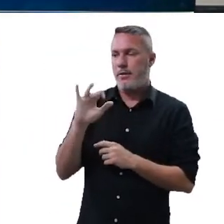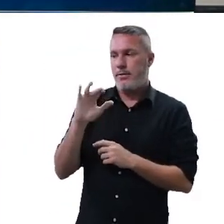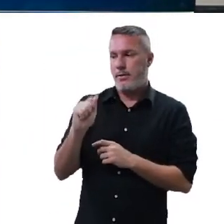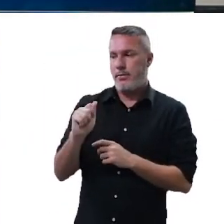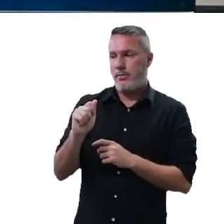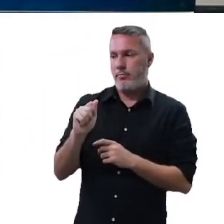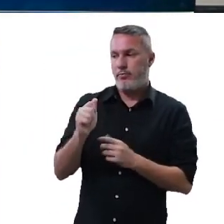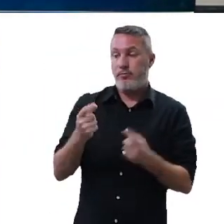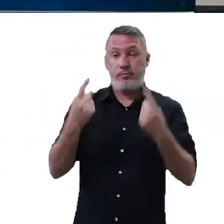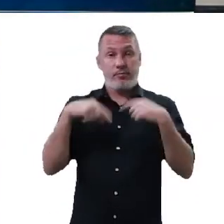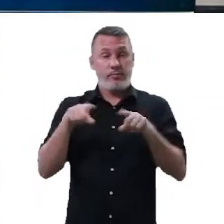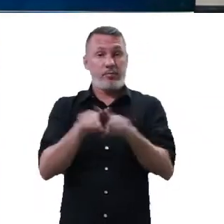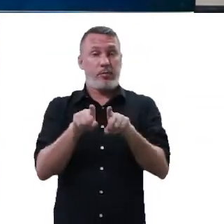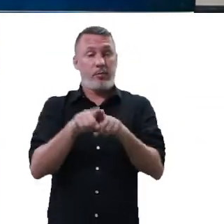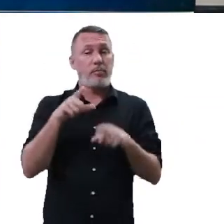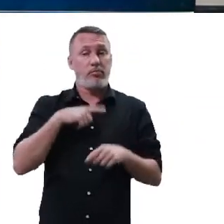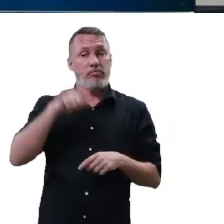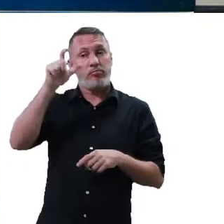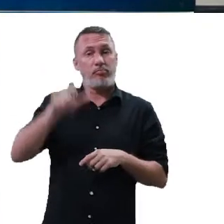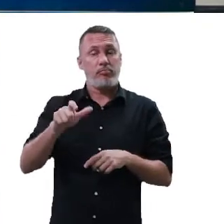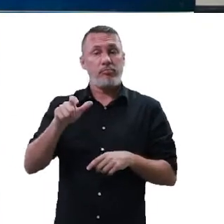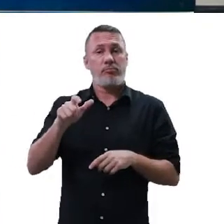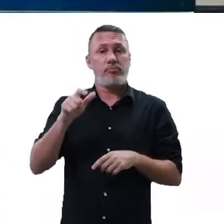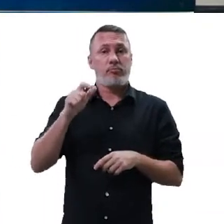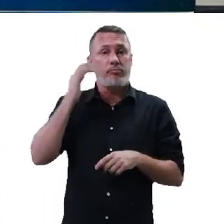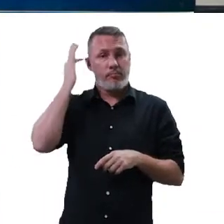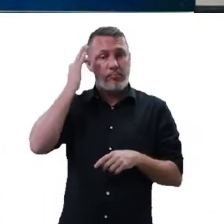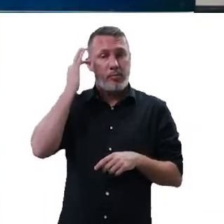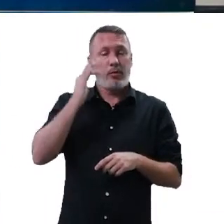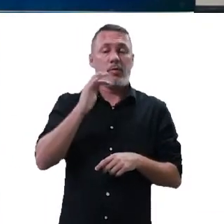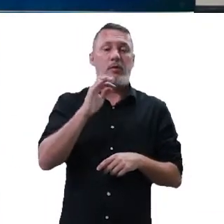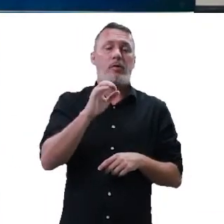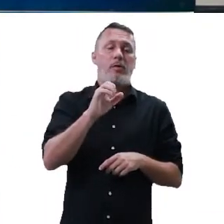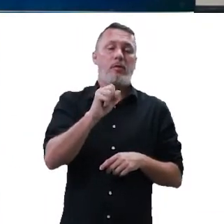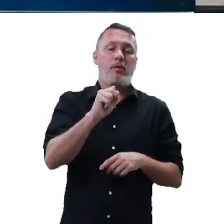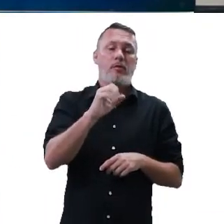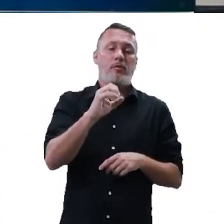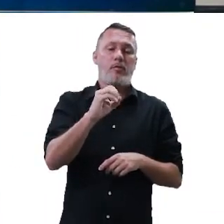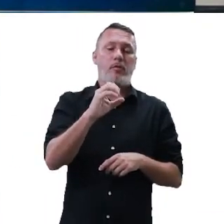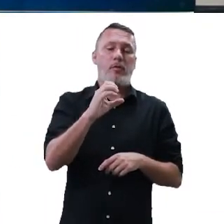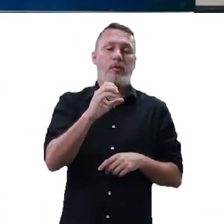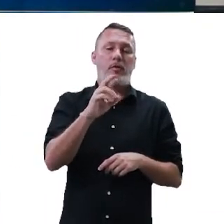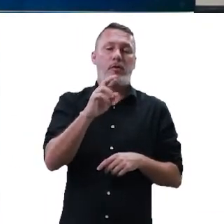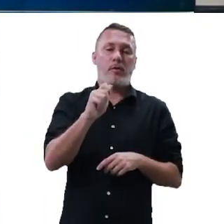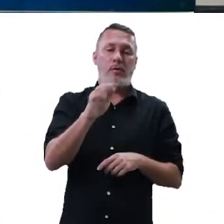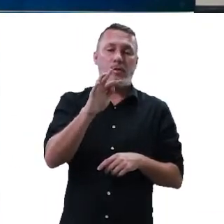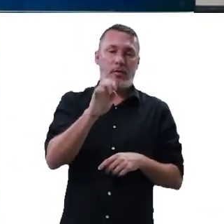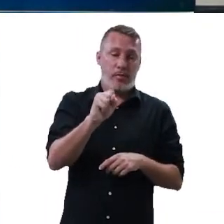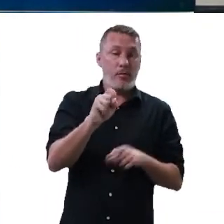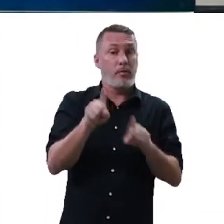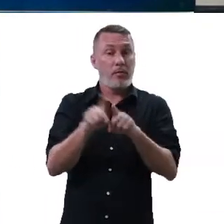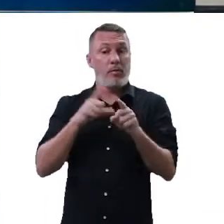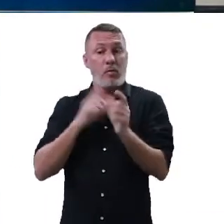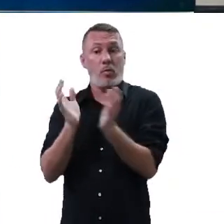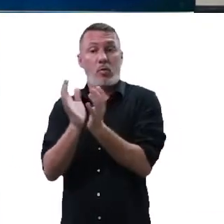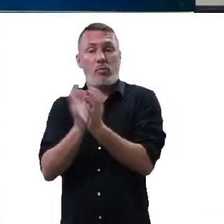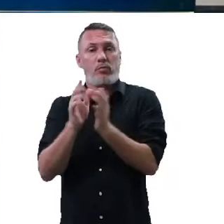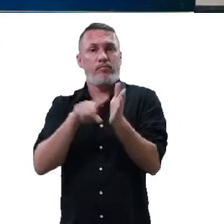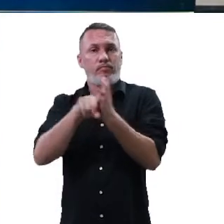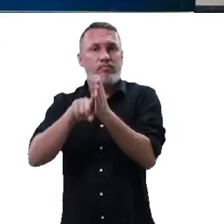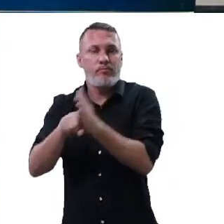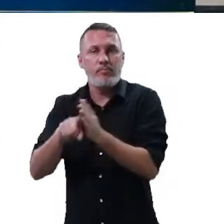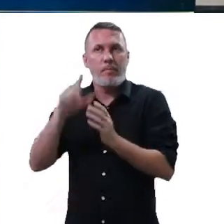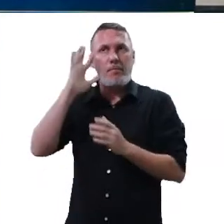clássica. Vamos falar também sobre Sócrates, vamos falar sobre os sofistas, um grupo de pensadores, de